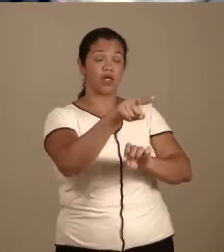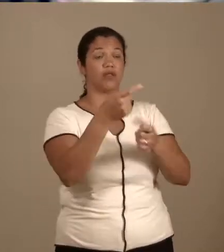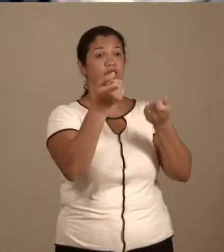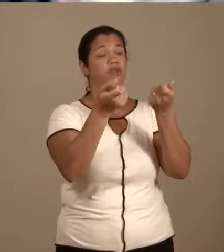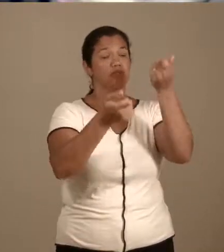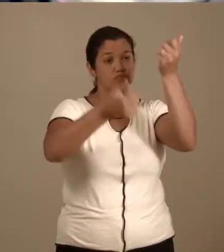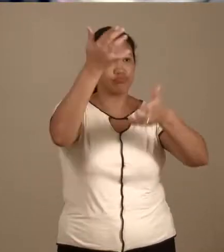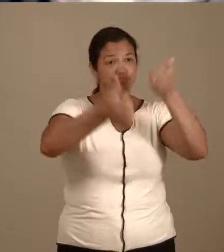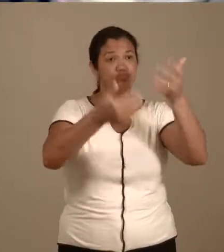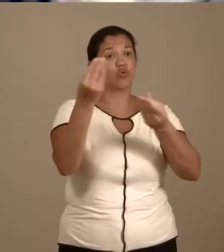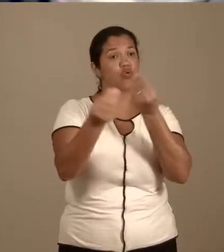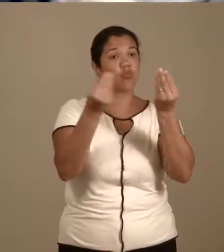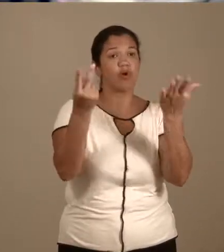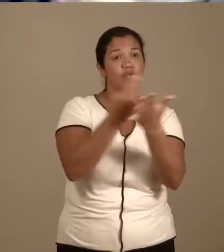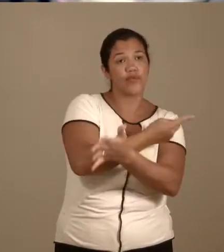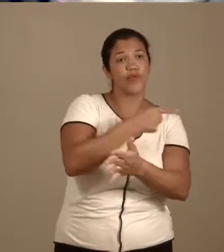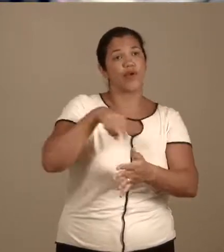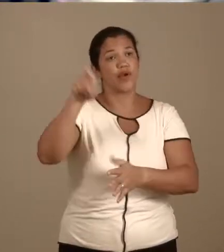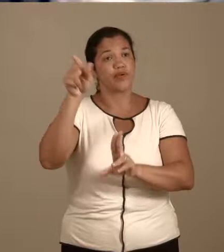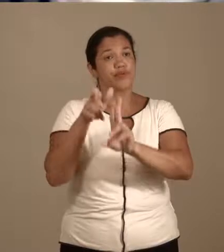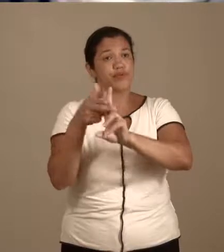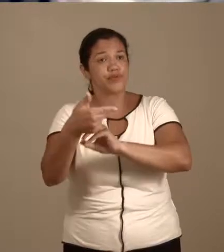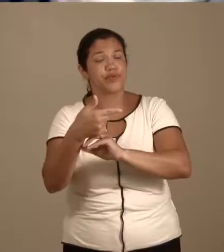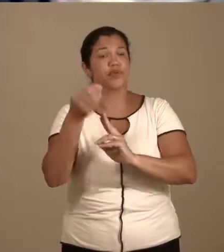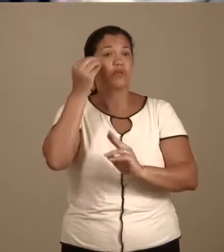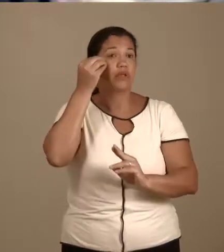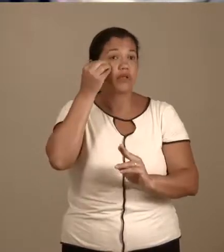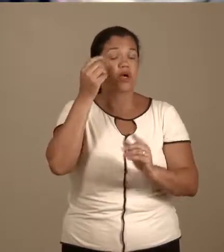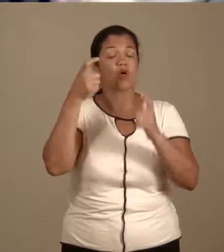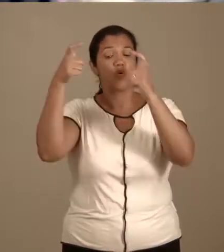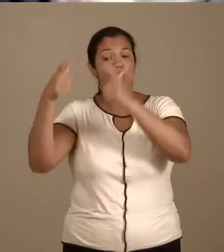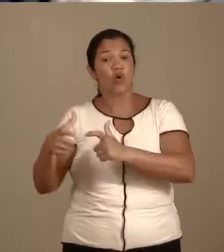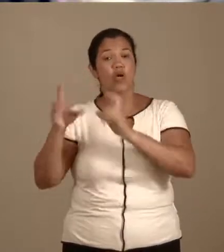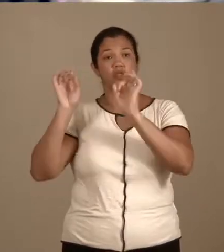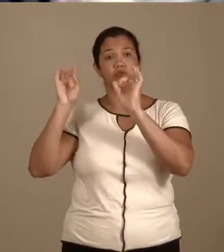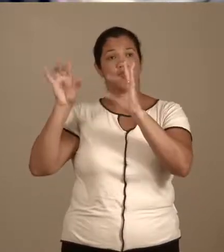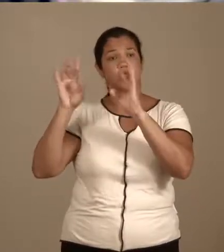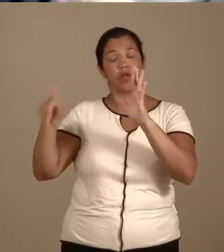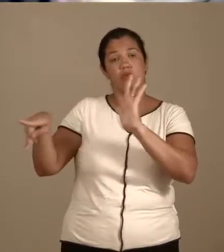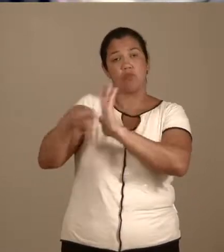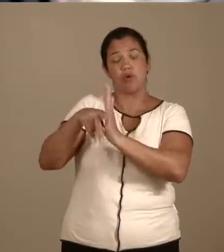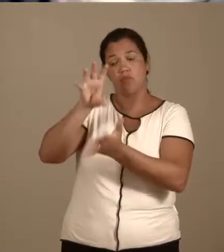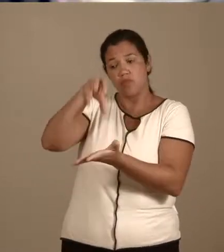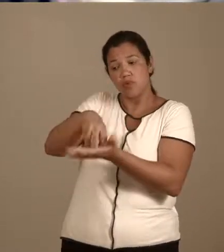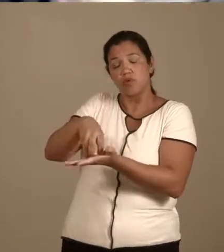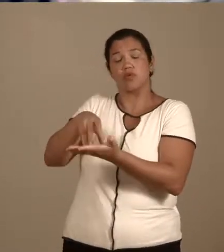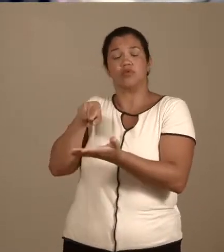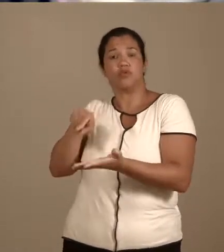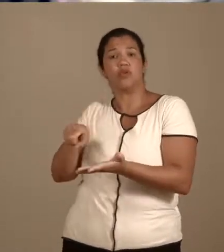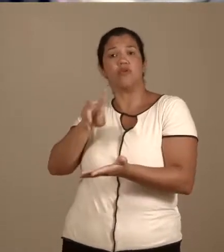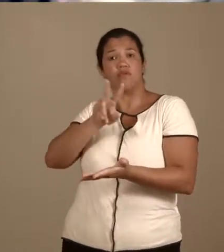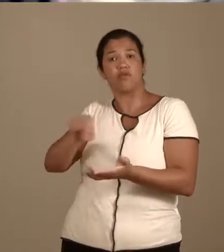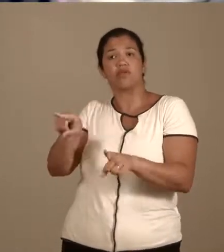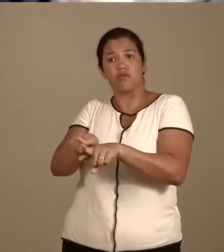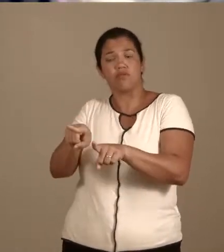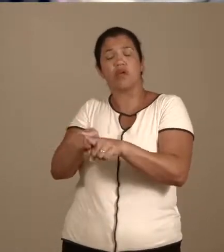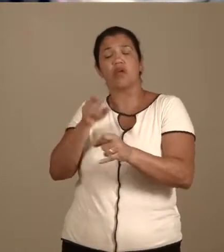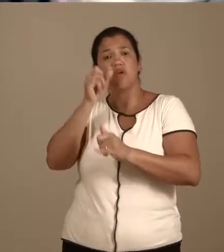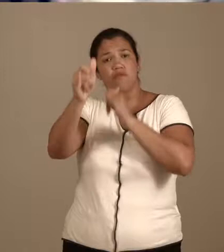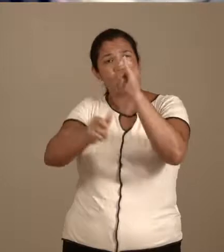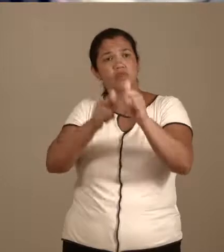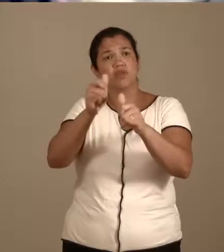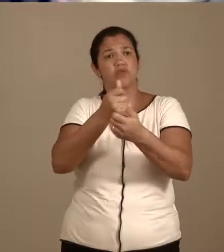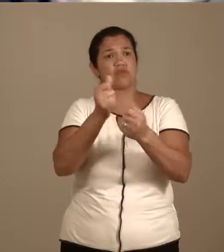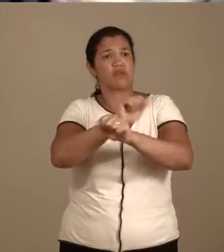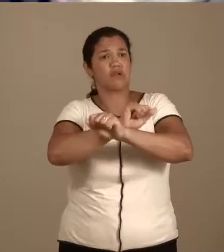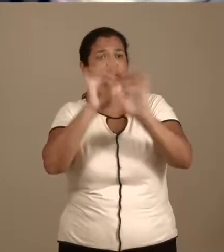se desenvolver no SUS? Como é que ela vai poder passar para um centro especializado de reabilitação? E também dizer, dar uma informação logo